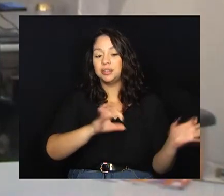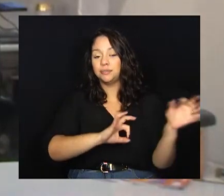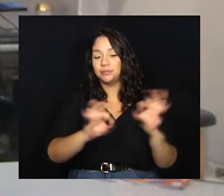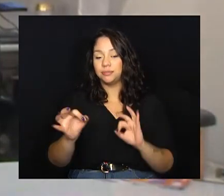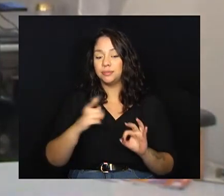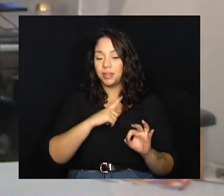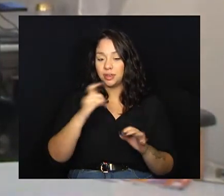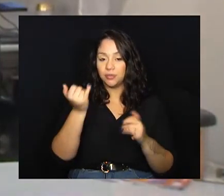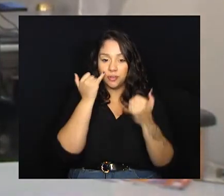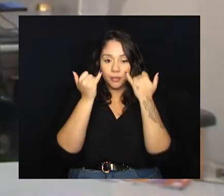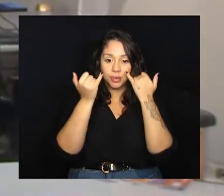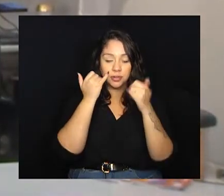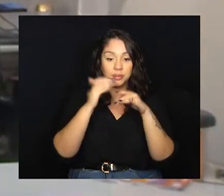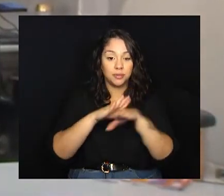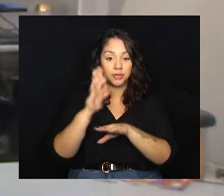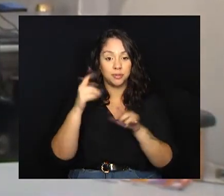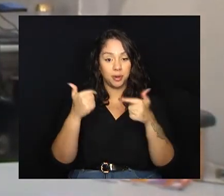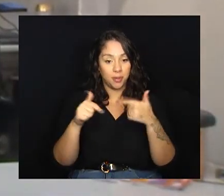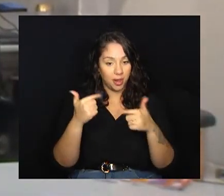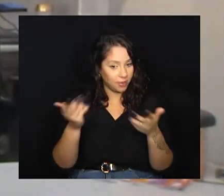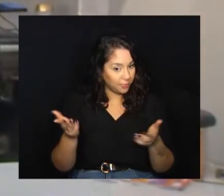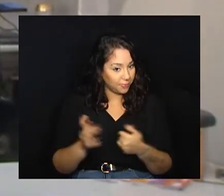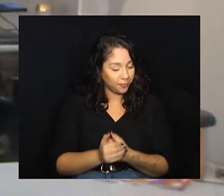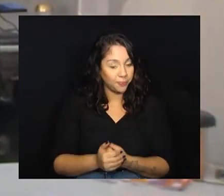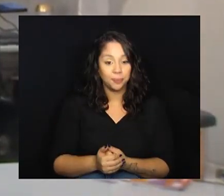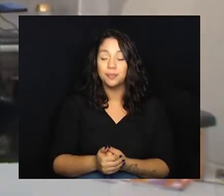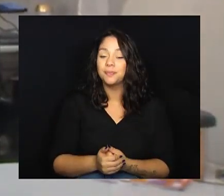sobre emprego é isso Gabriel